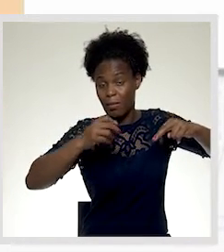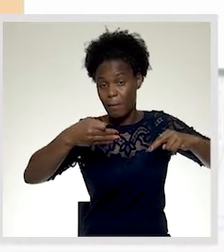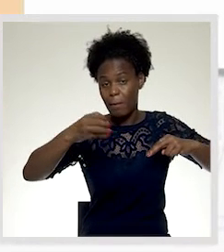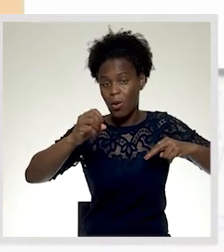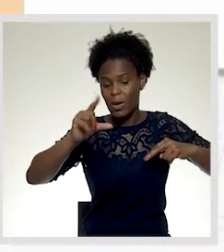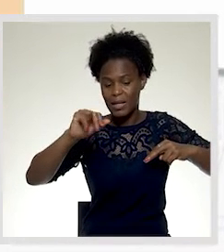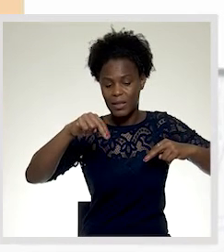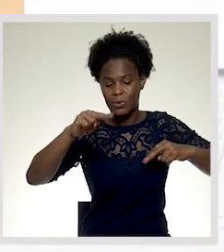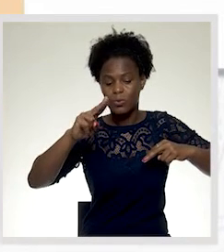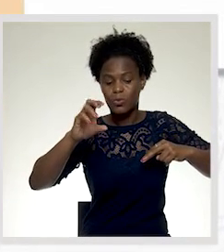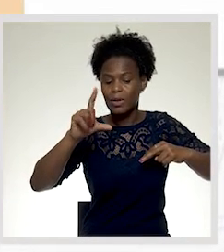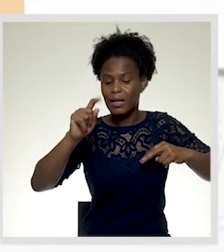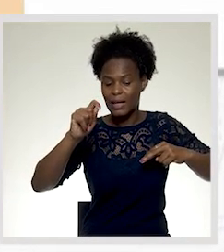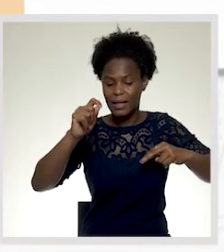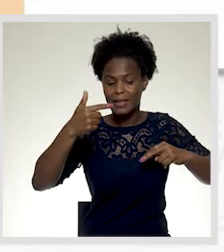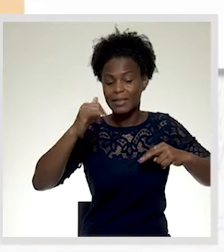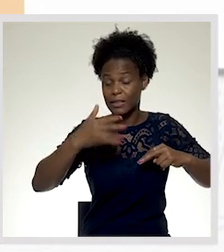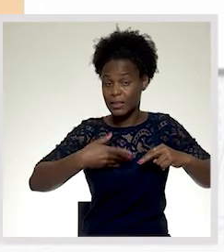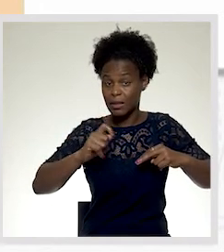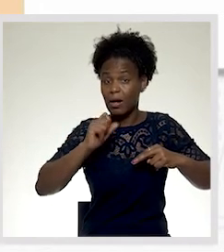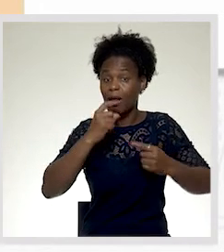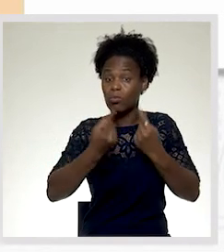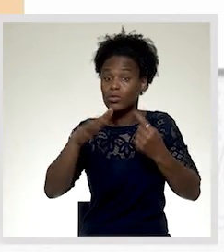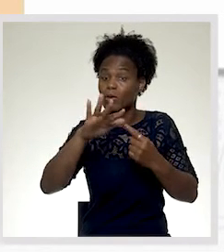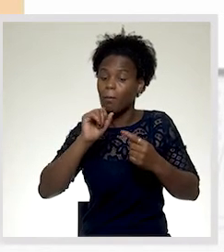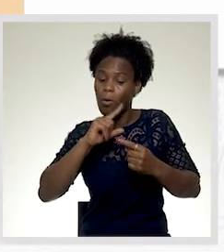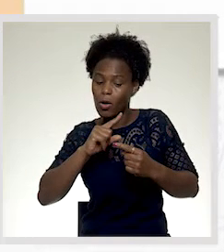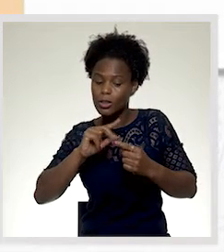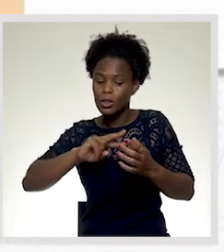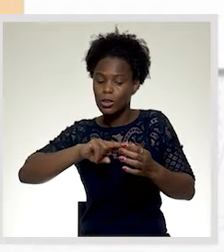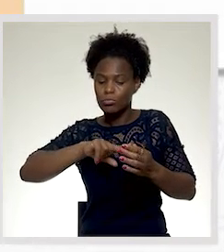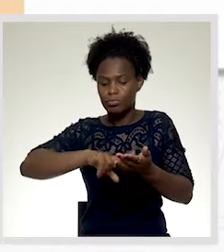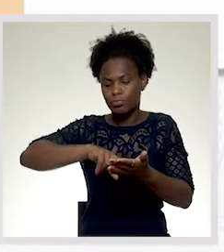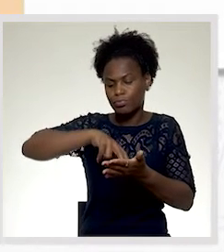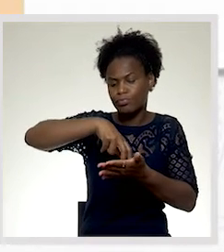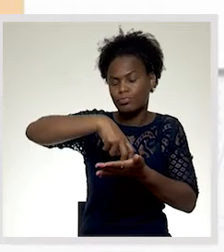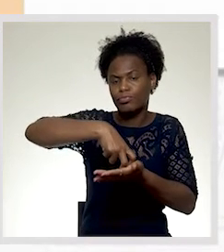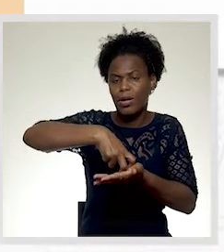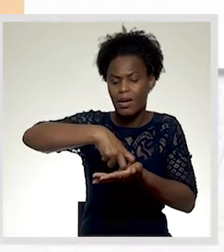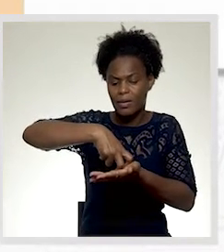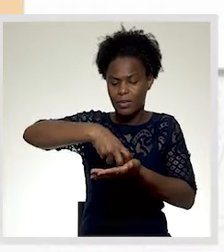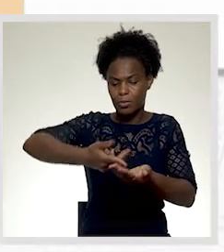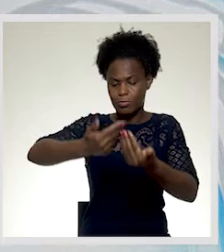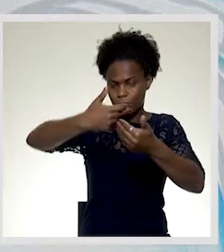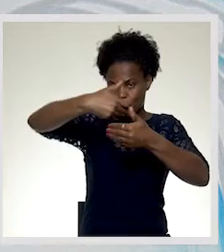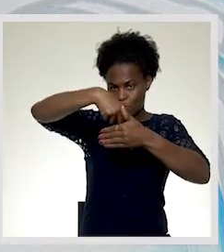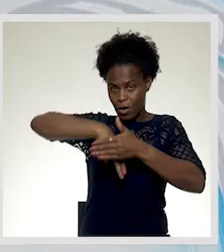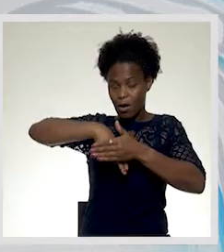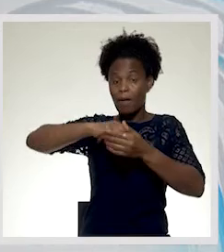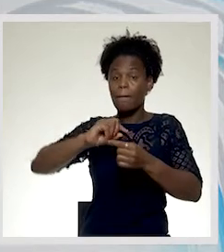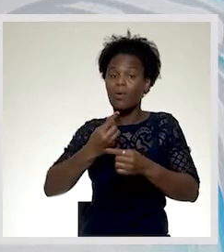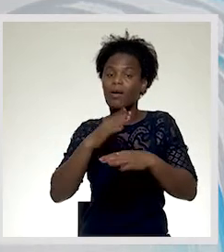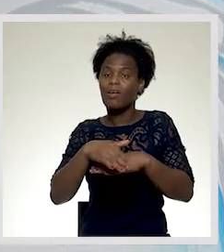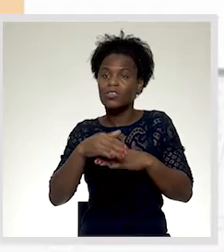molécula polinucleotídica, que em certas formas e zonas pode dobrar-se sobre si mesmo, não é? Sobre